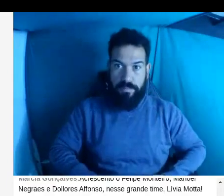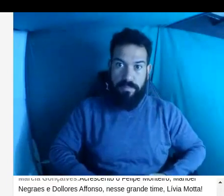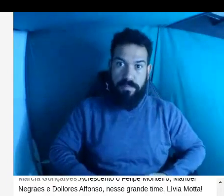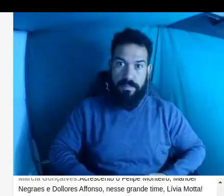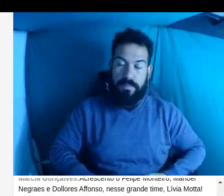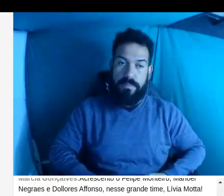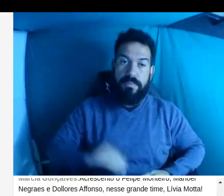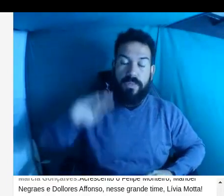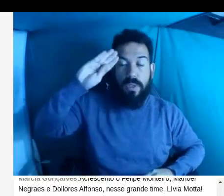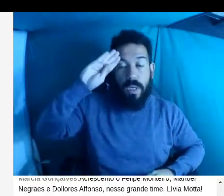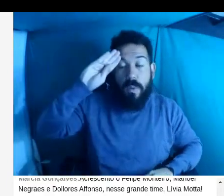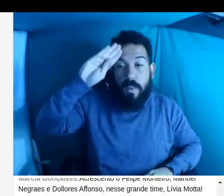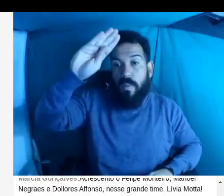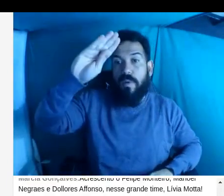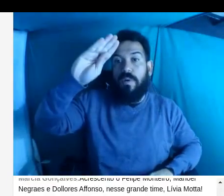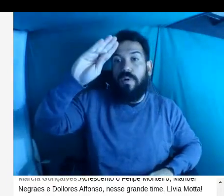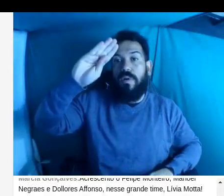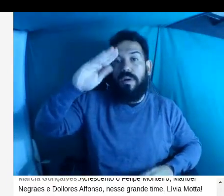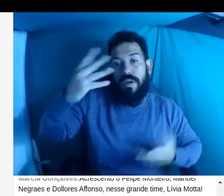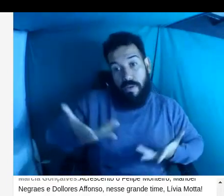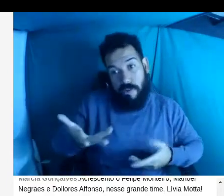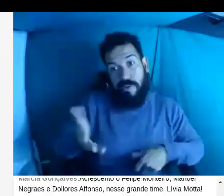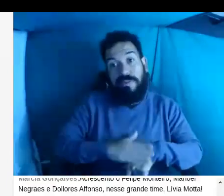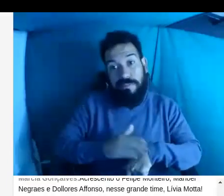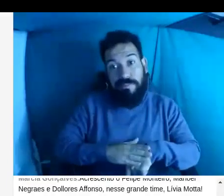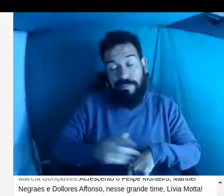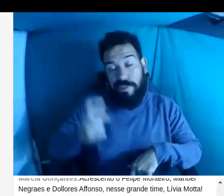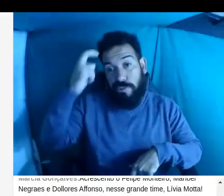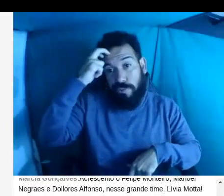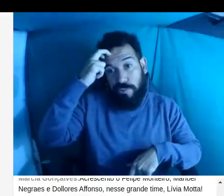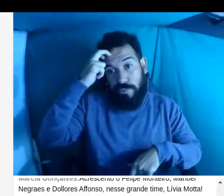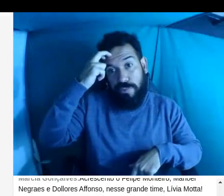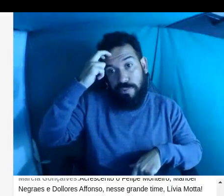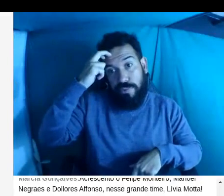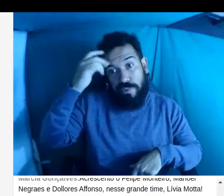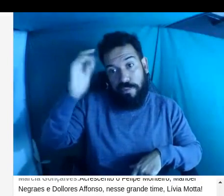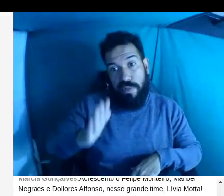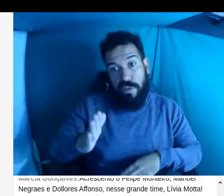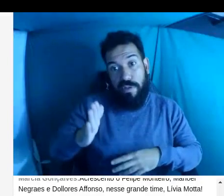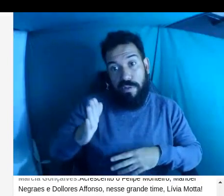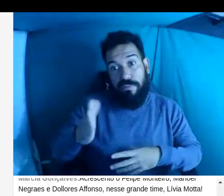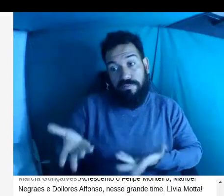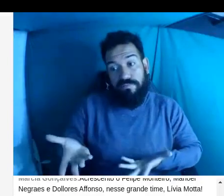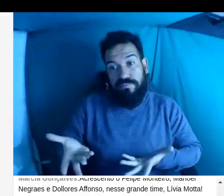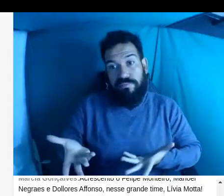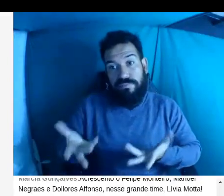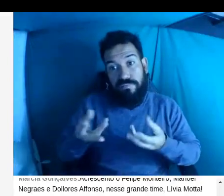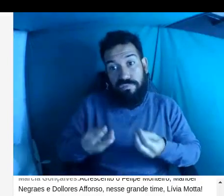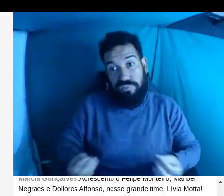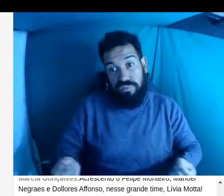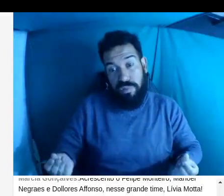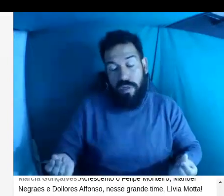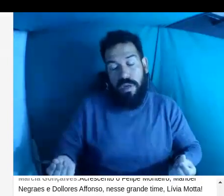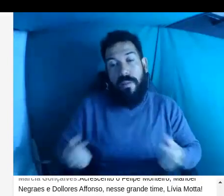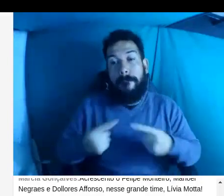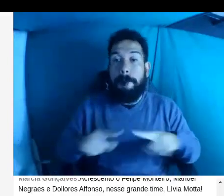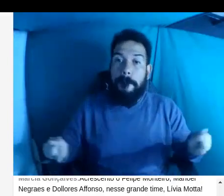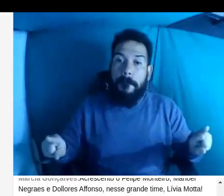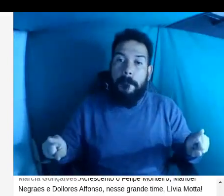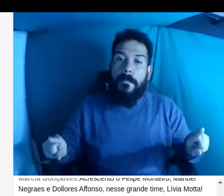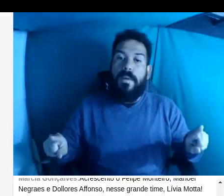Principalmente no atual momento em que a cultura brasileira vive. E só há um entendimento